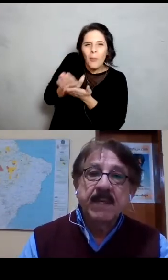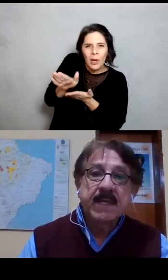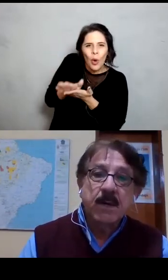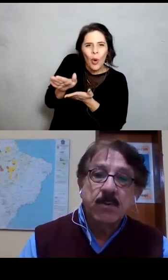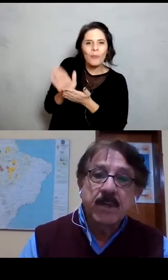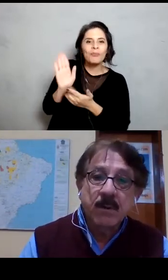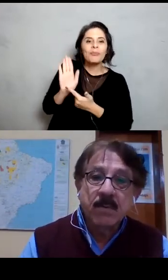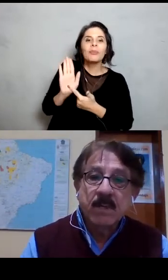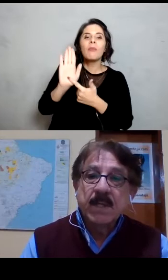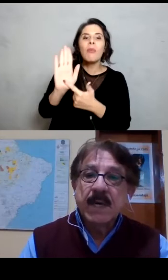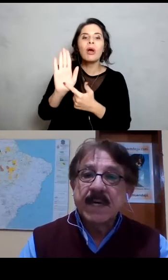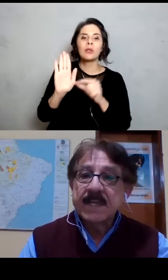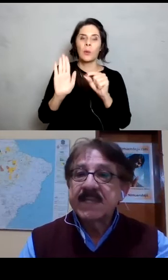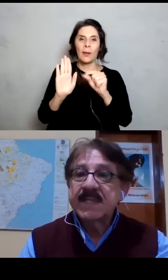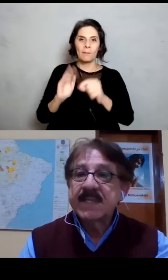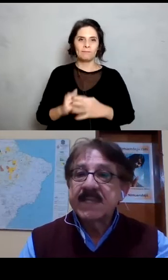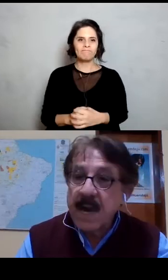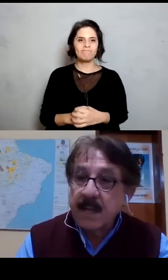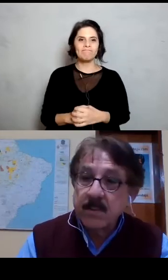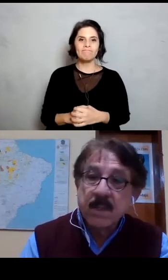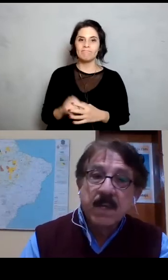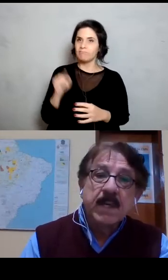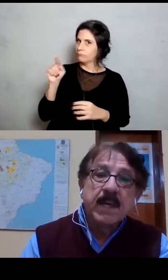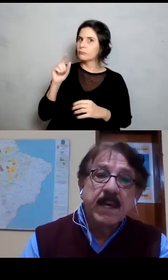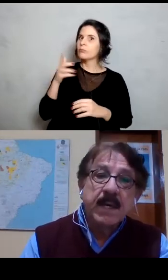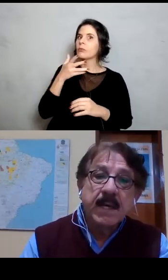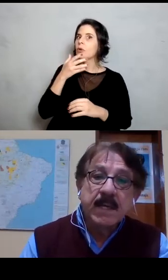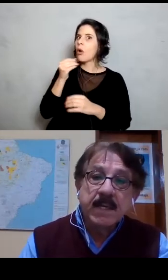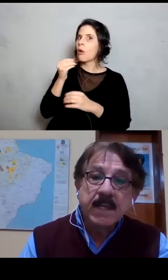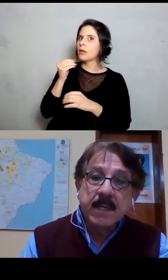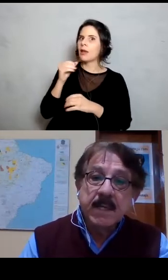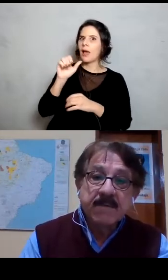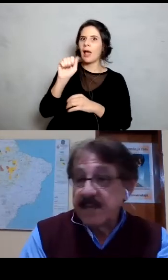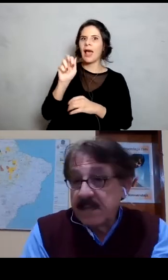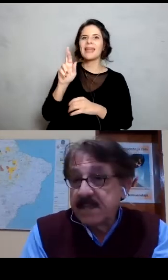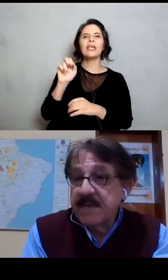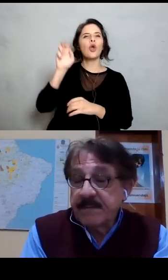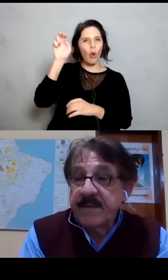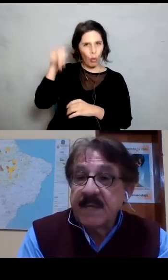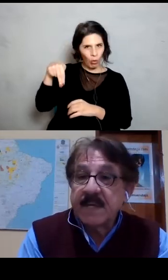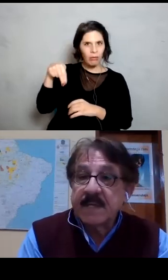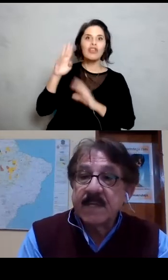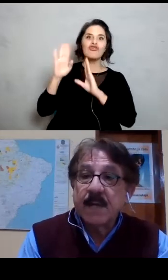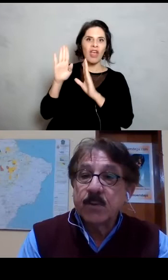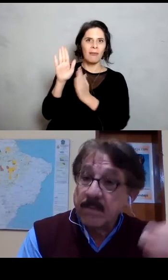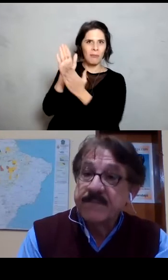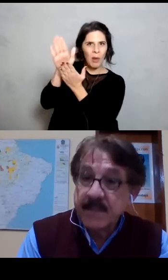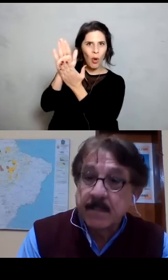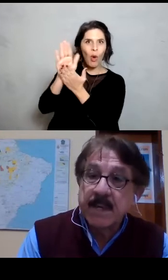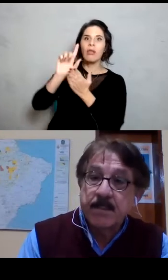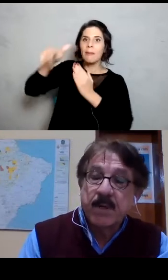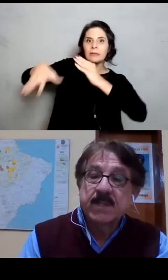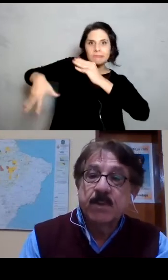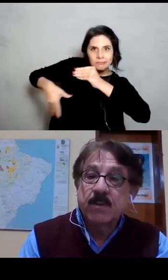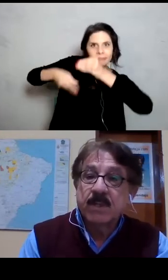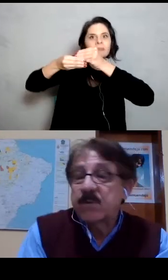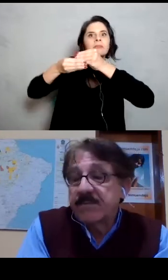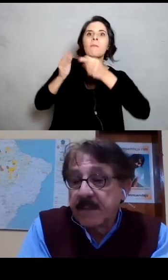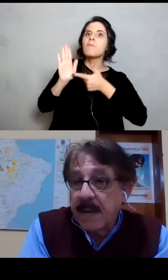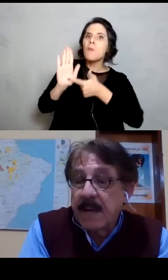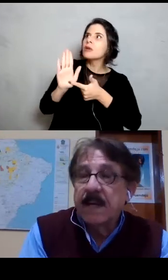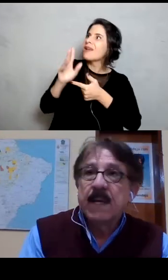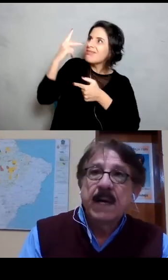esse material do Arion e acrescento um dado e se verifica que esse dado confirma a hipótese do